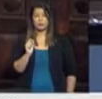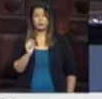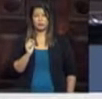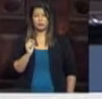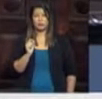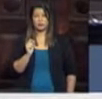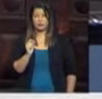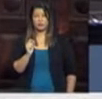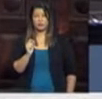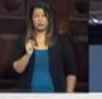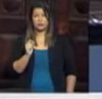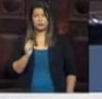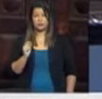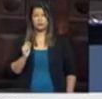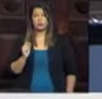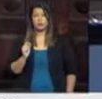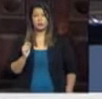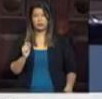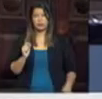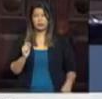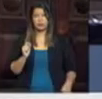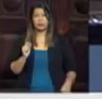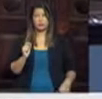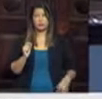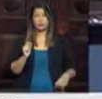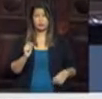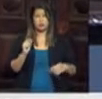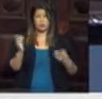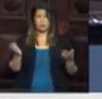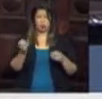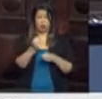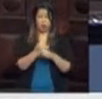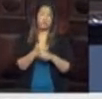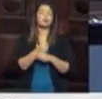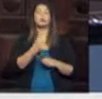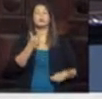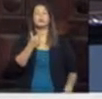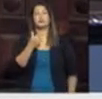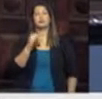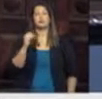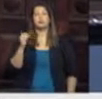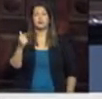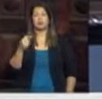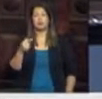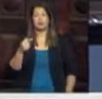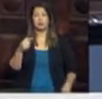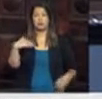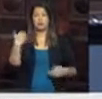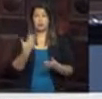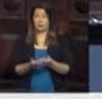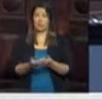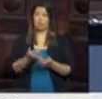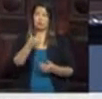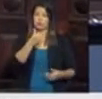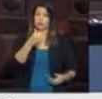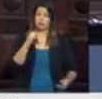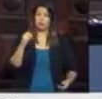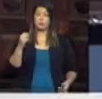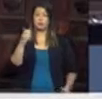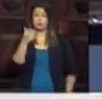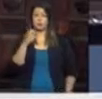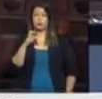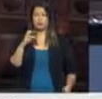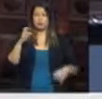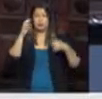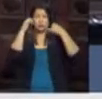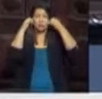vai lá verificar, que de 2007 a 2015, a Fazenda criou o critério de